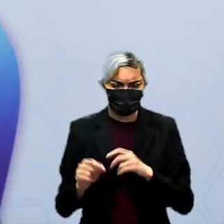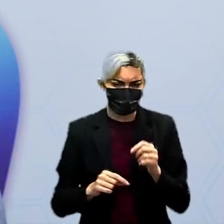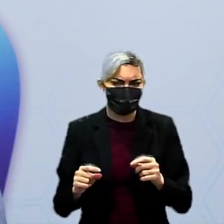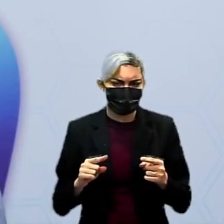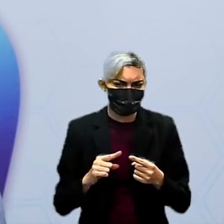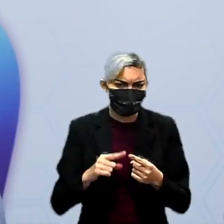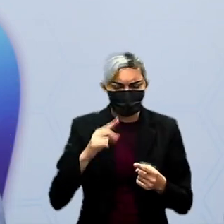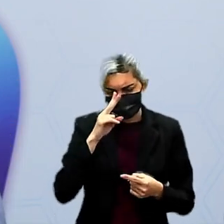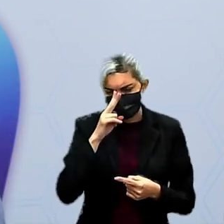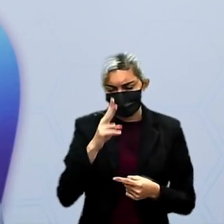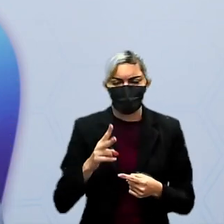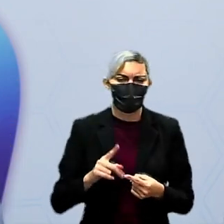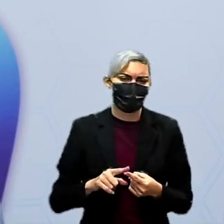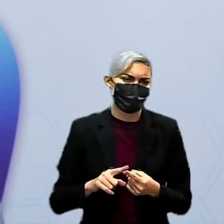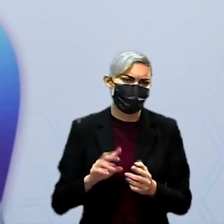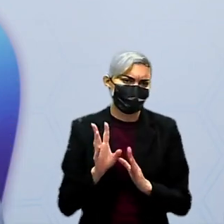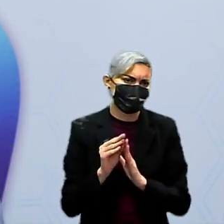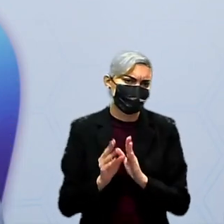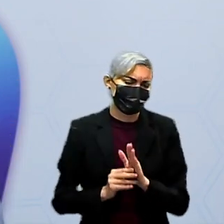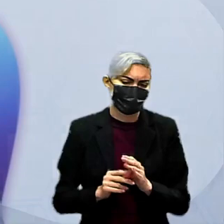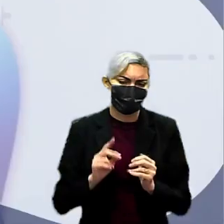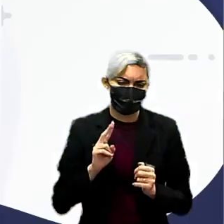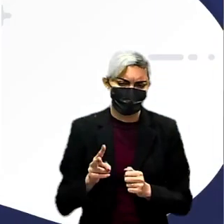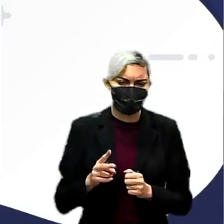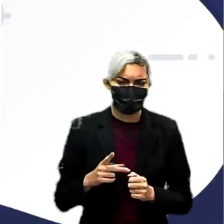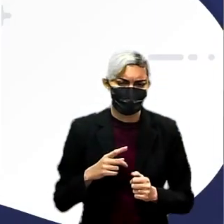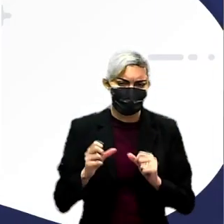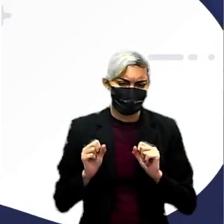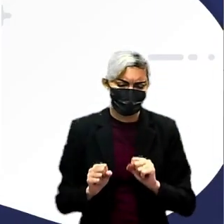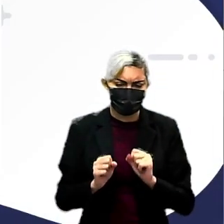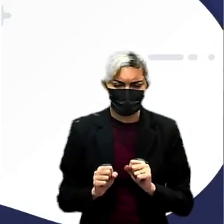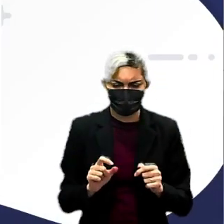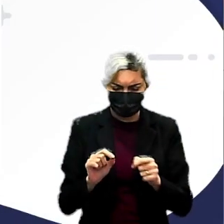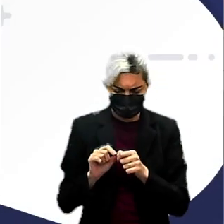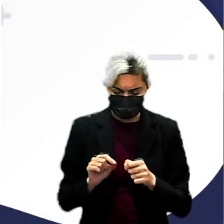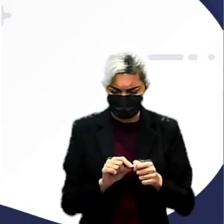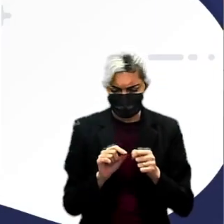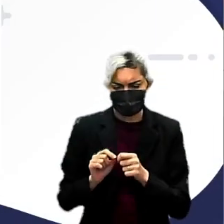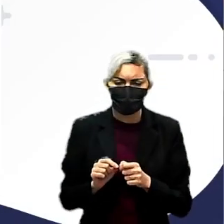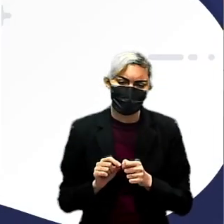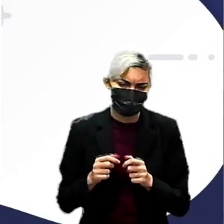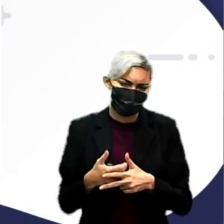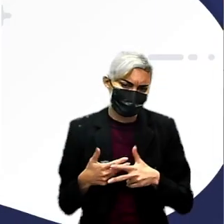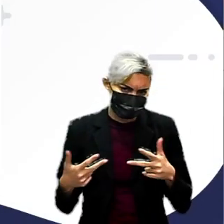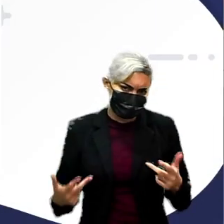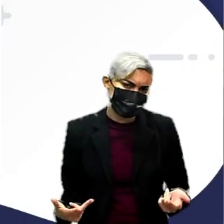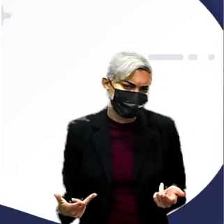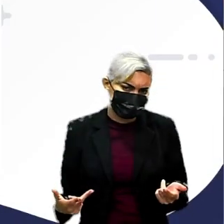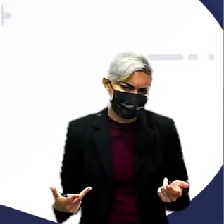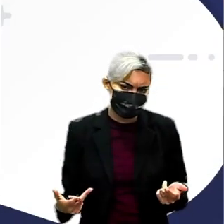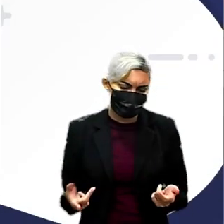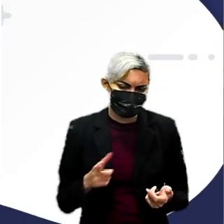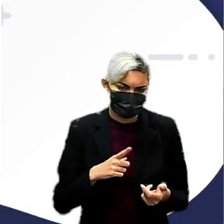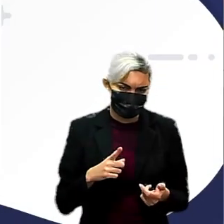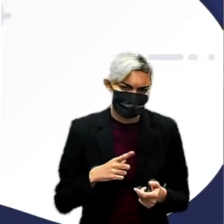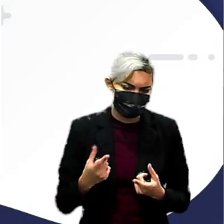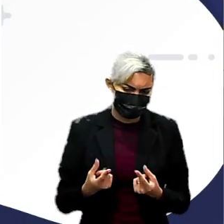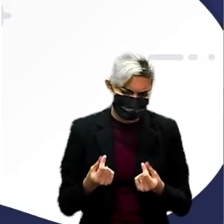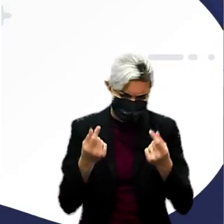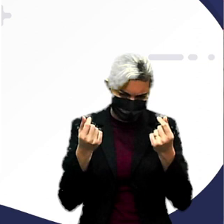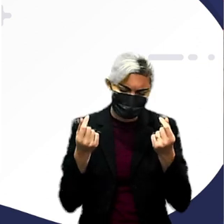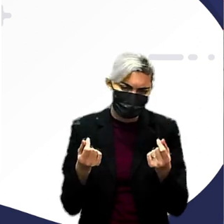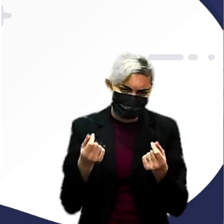pontos fortes, de elementos fortes que eu possa explorar? Eu tenho uma qualidade em termos de